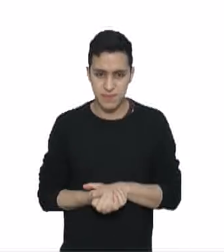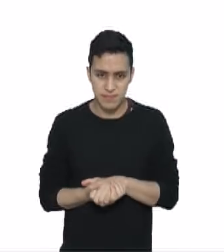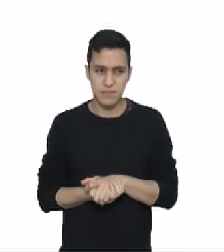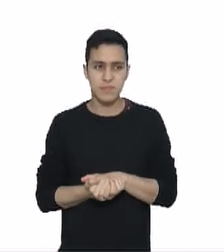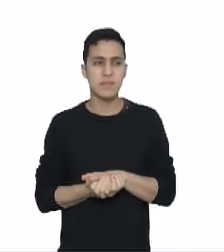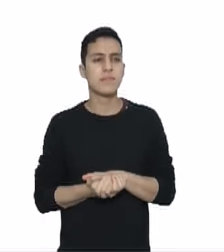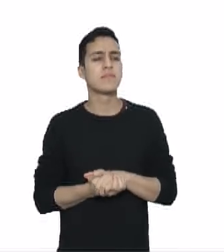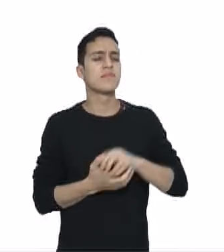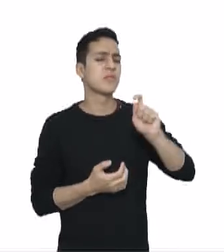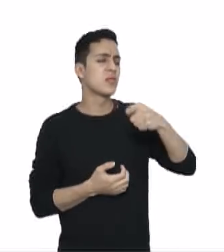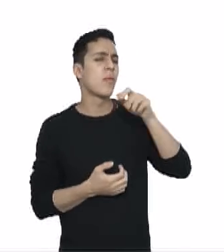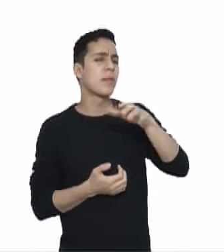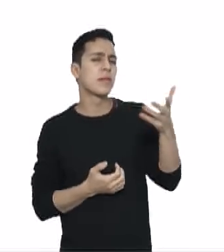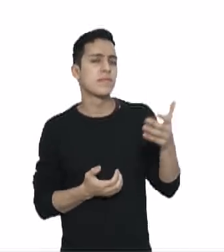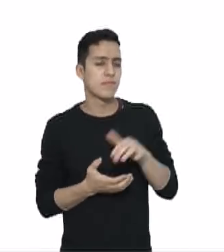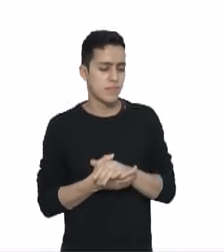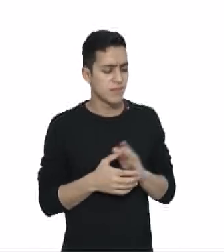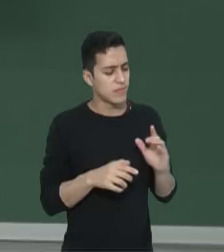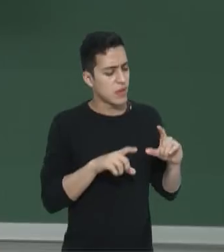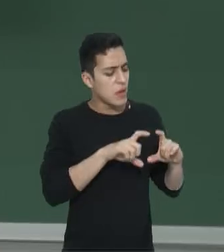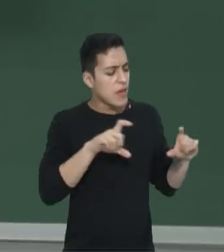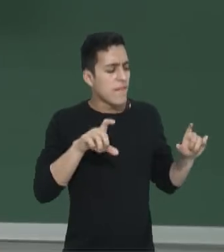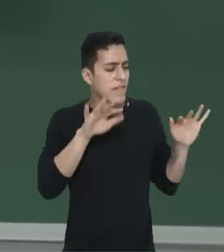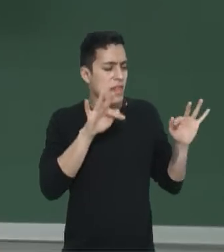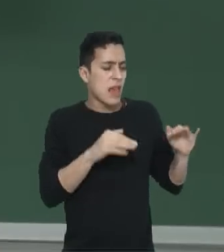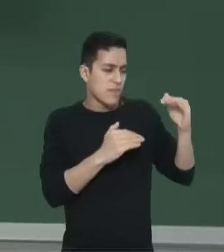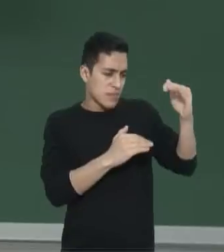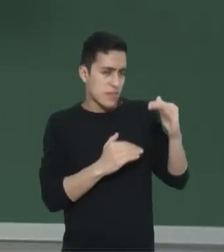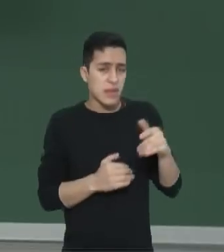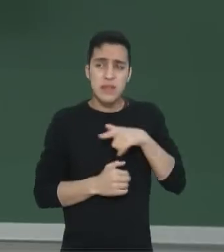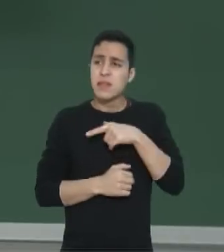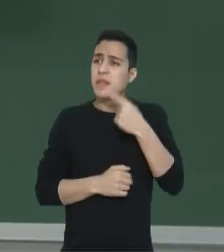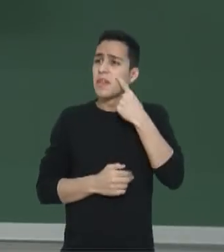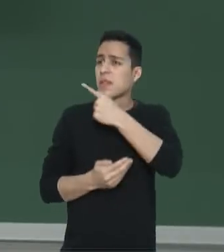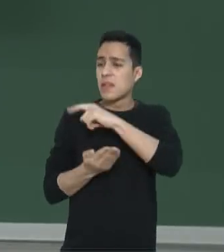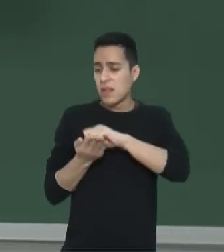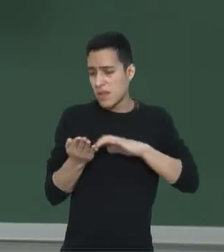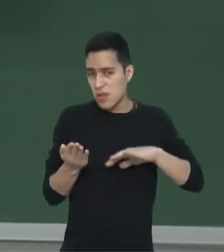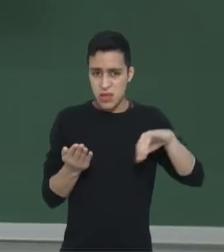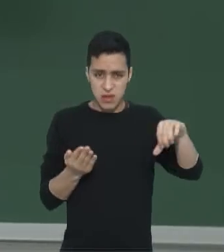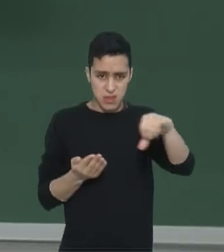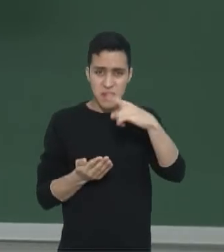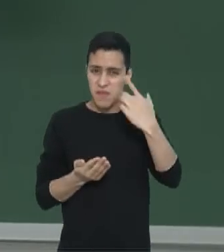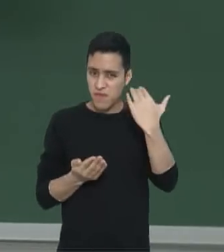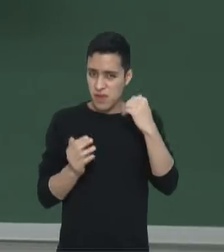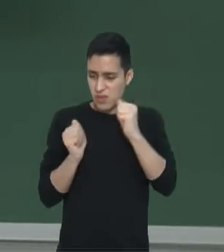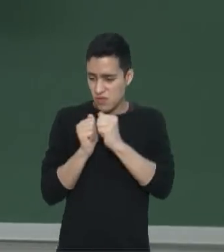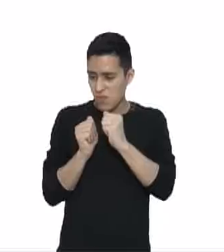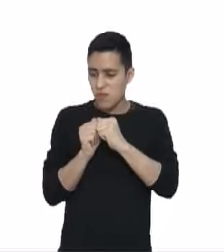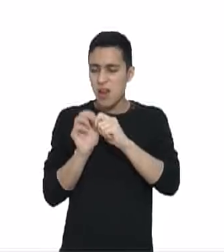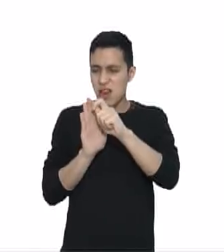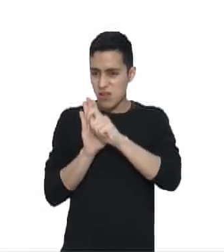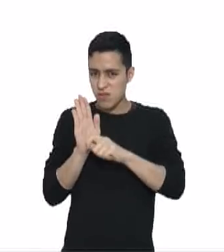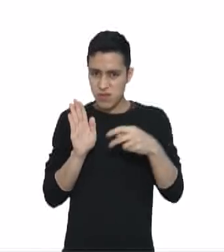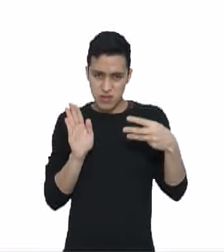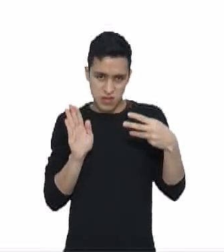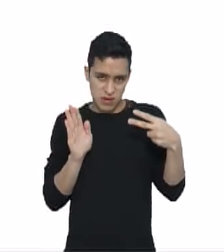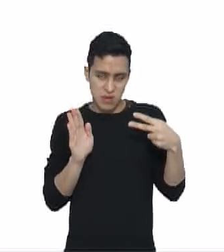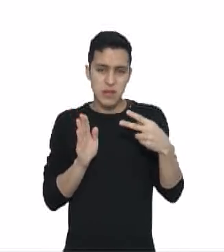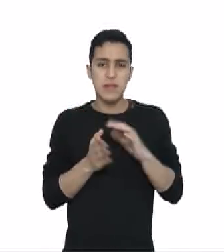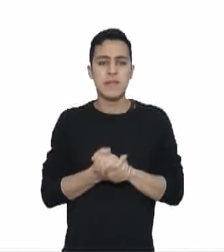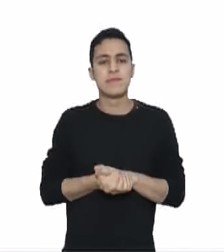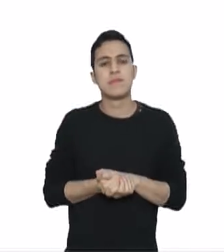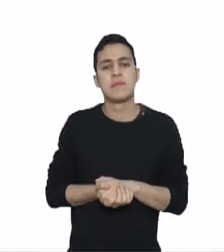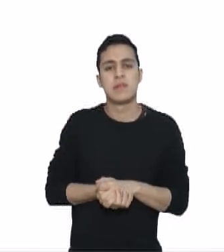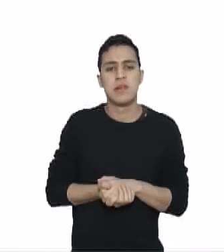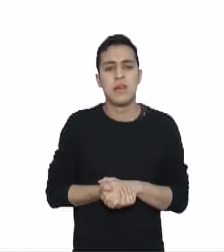Sobre isso, a parte final, nós temos o exercício número 9. Leia comigo o artigo 32 e o final da